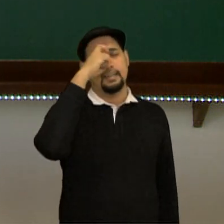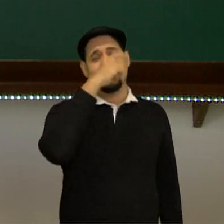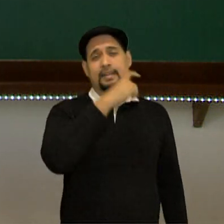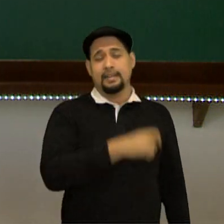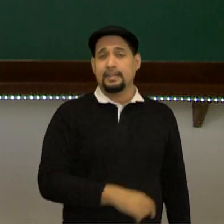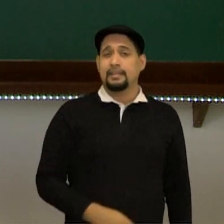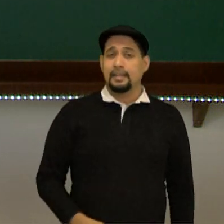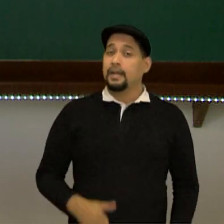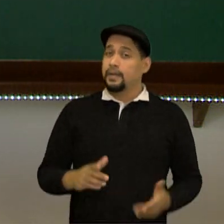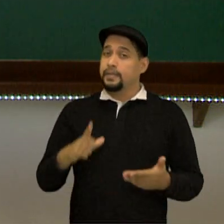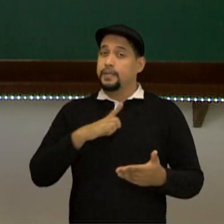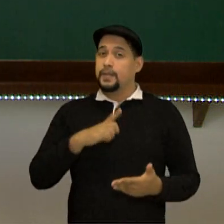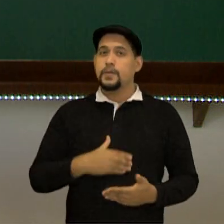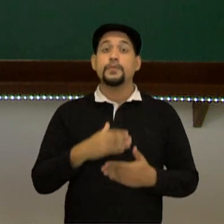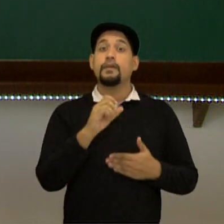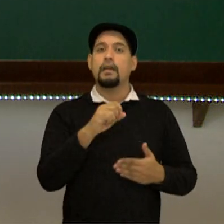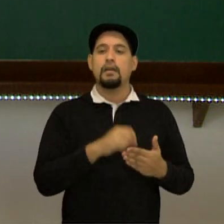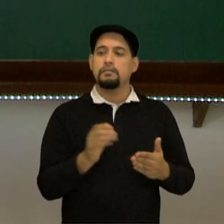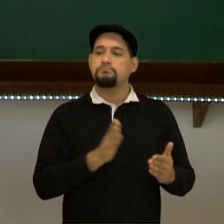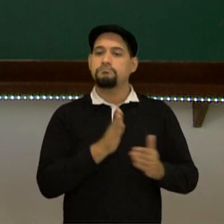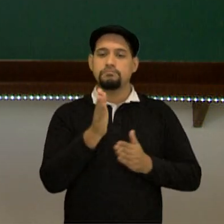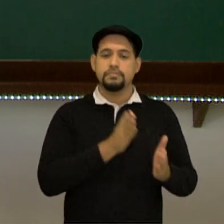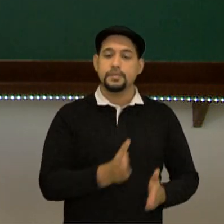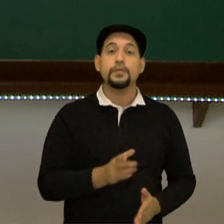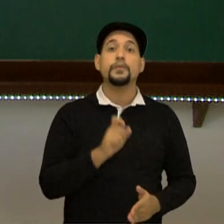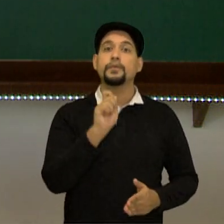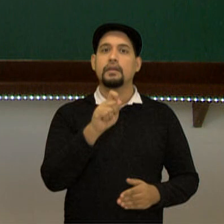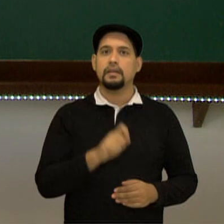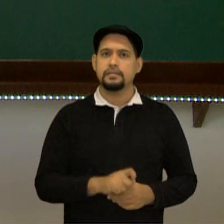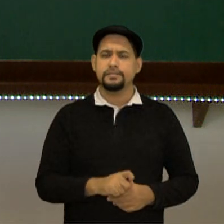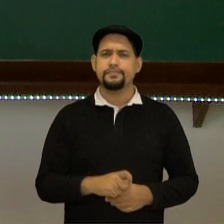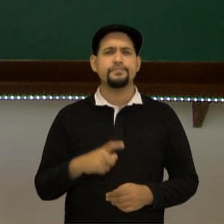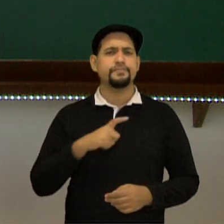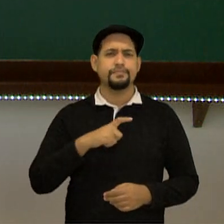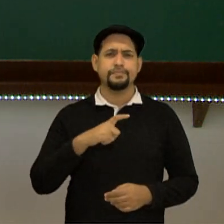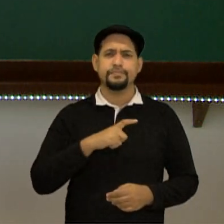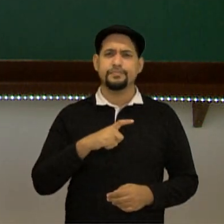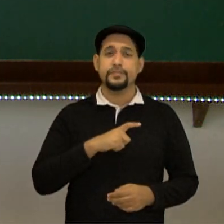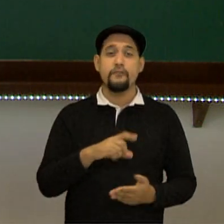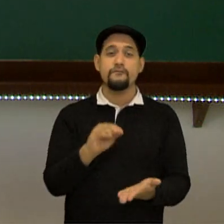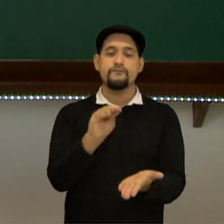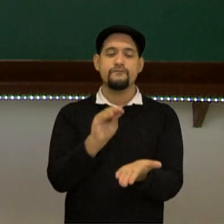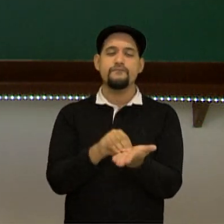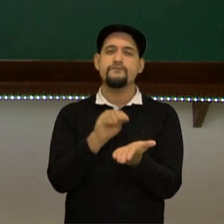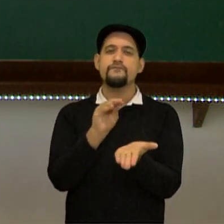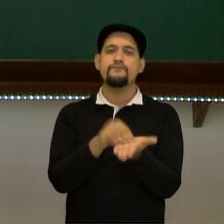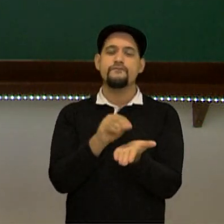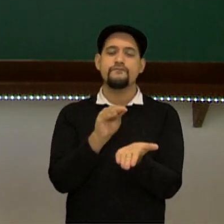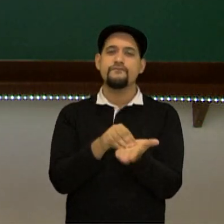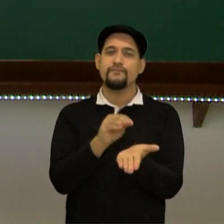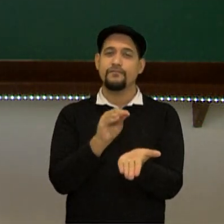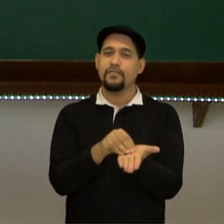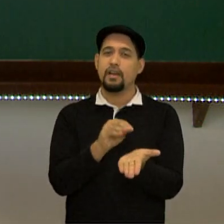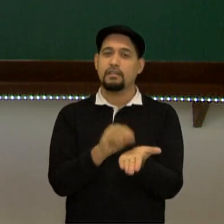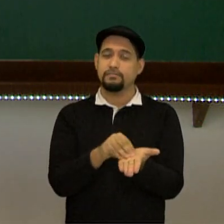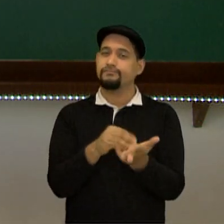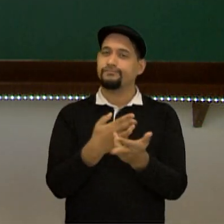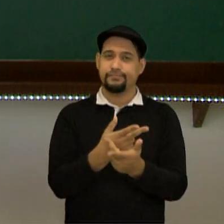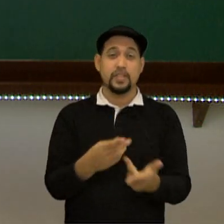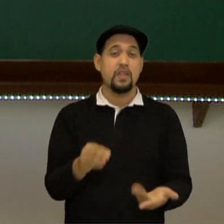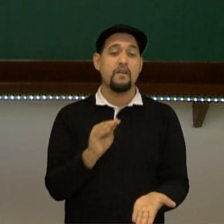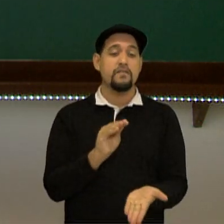Aqui nós temos uma prova de um segmento que está faltando situações,